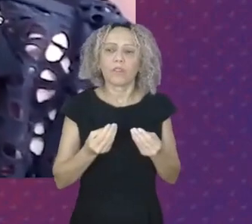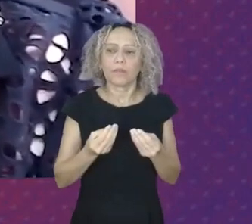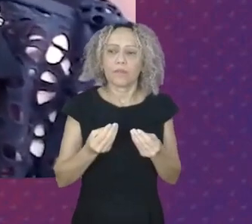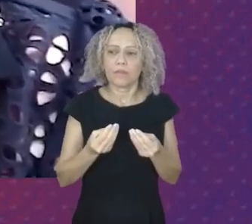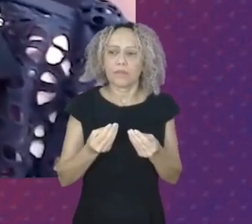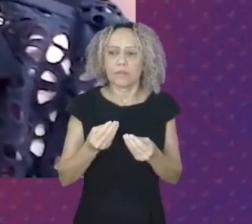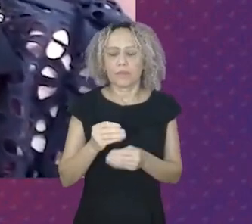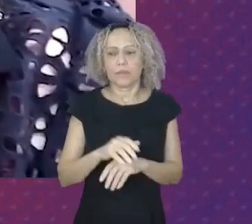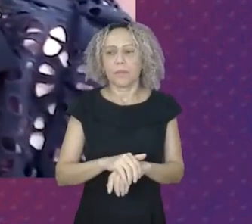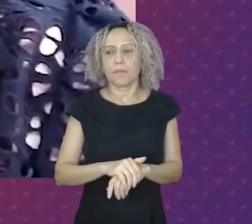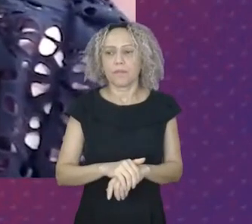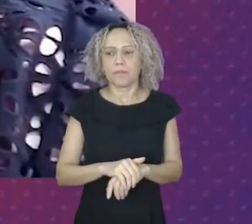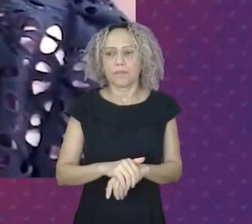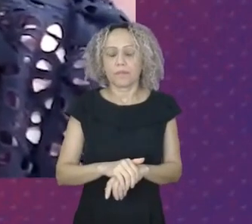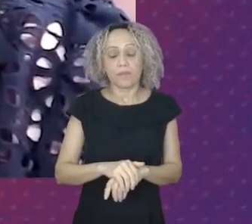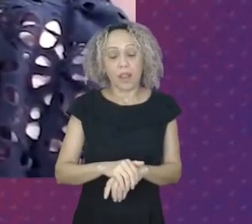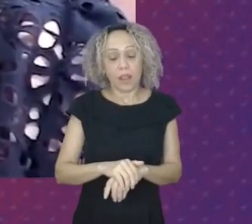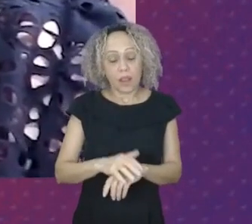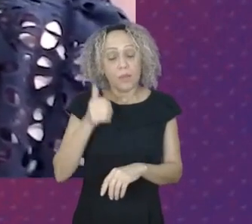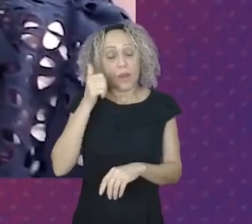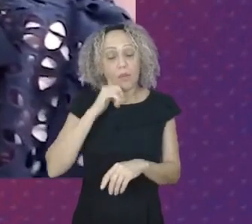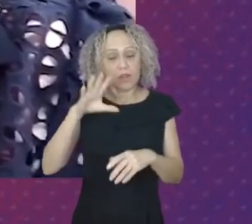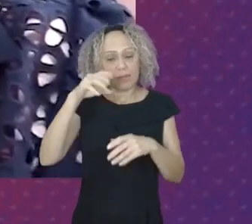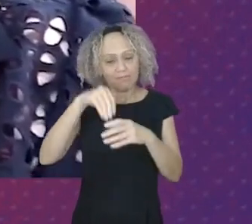elas aconteçam. Então,